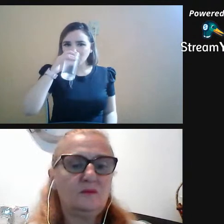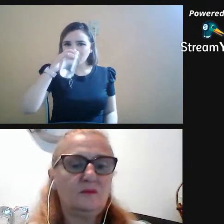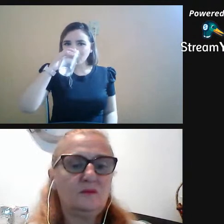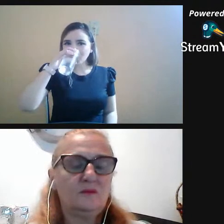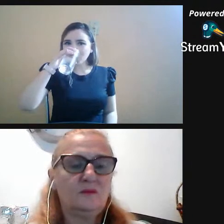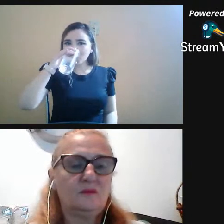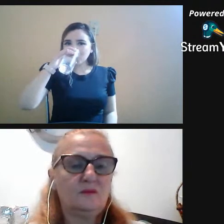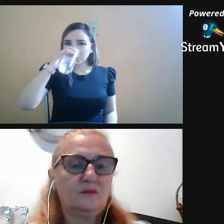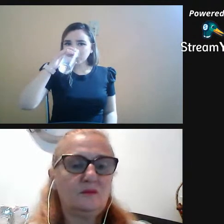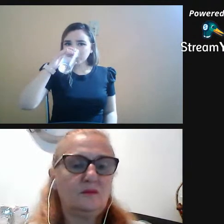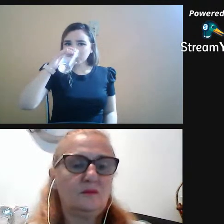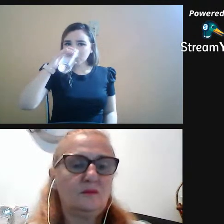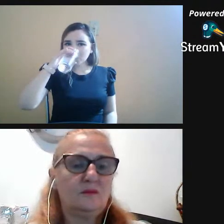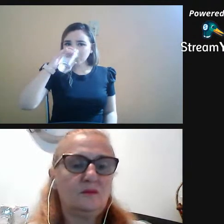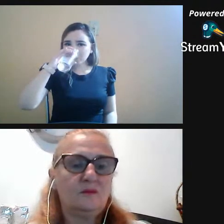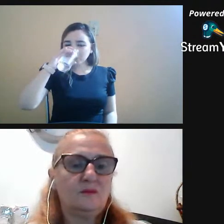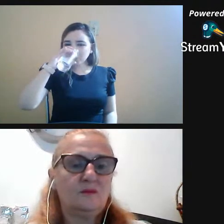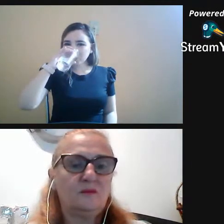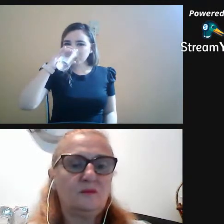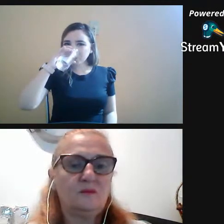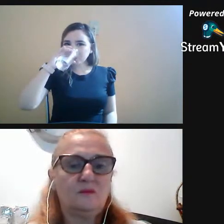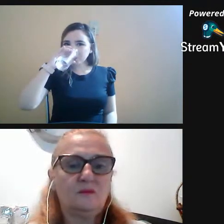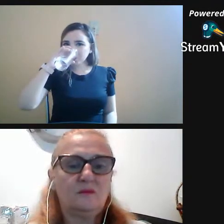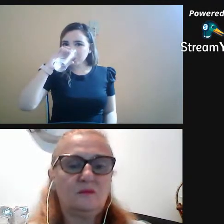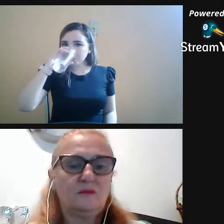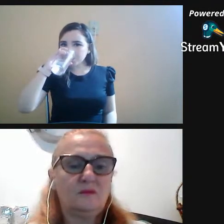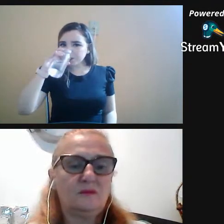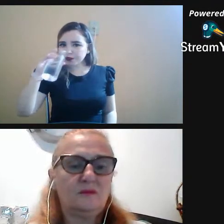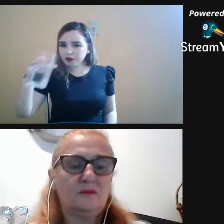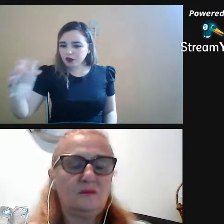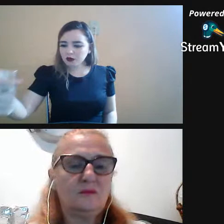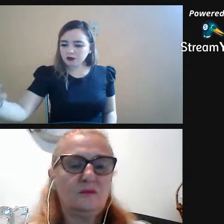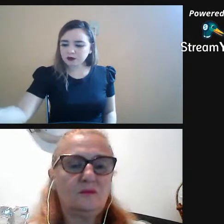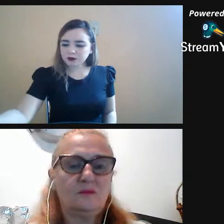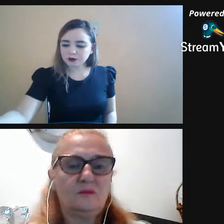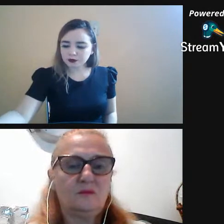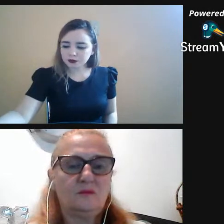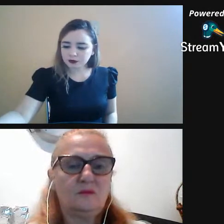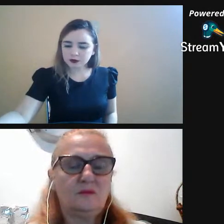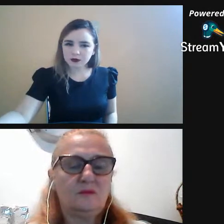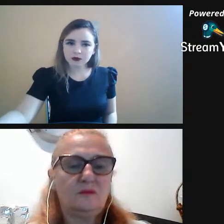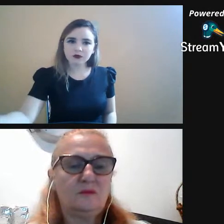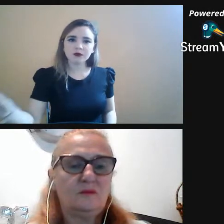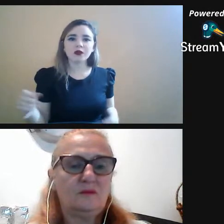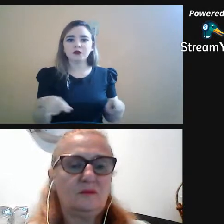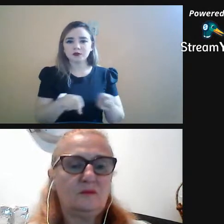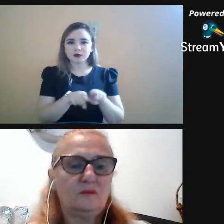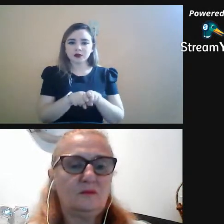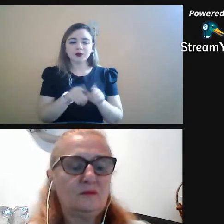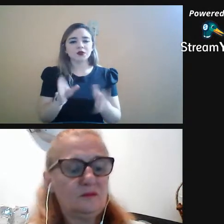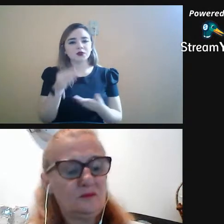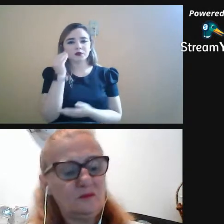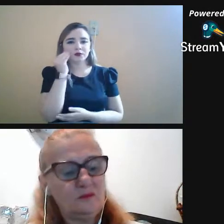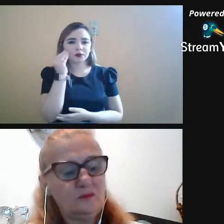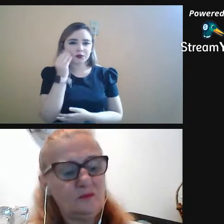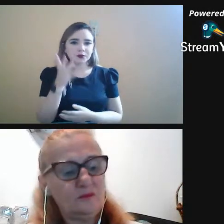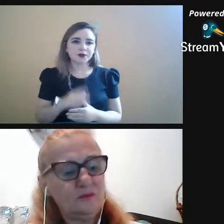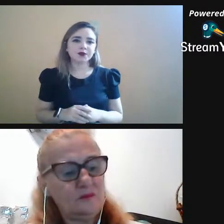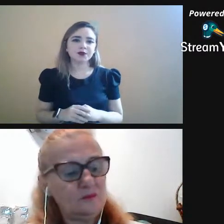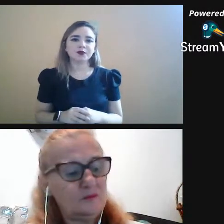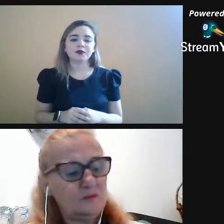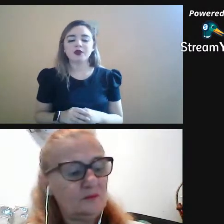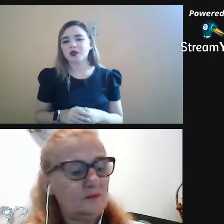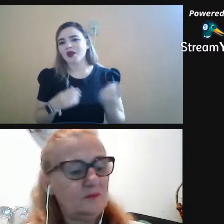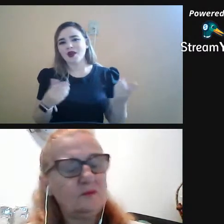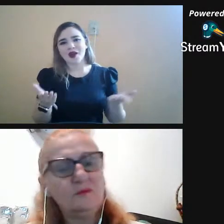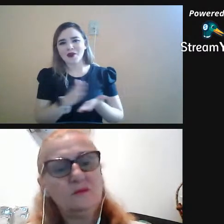Uhum. Essa é uma figura, né? Ah, eu também cheguei a mostrar figuras do